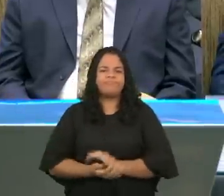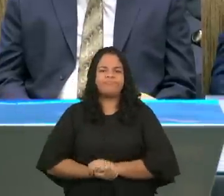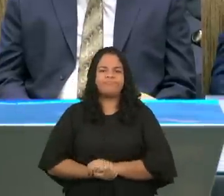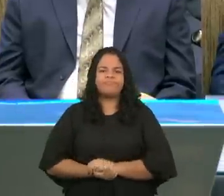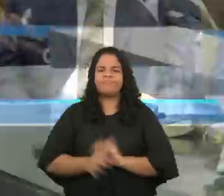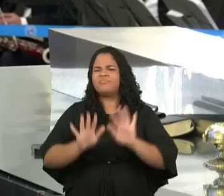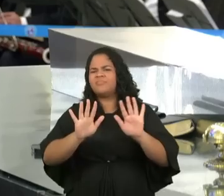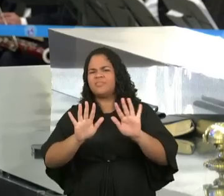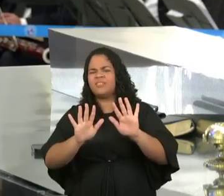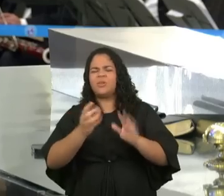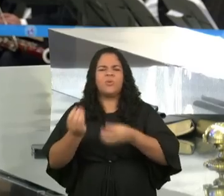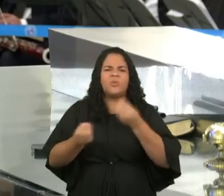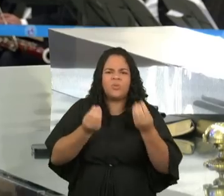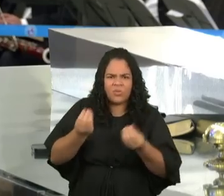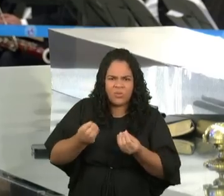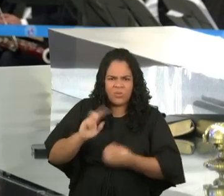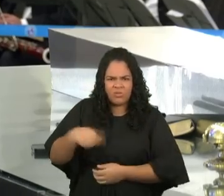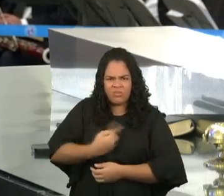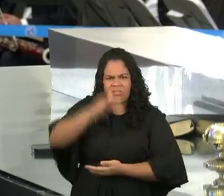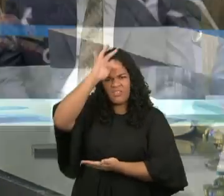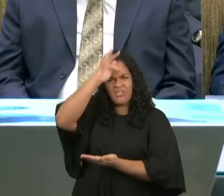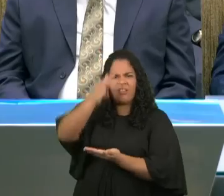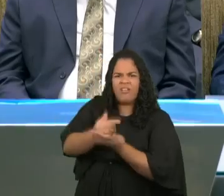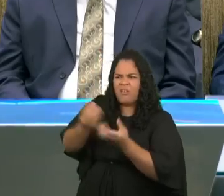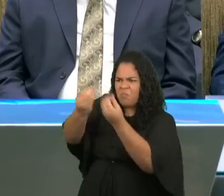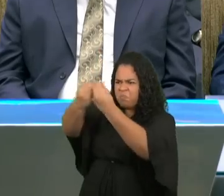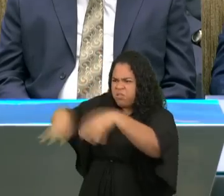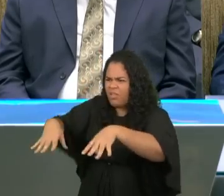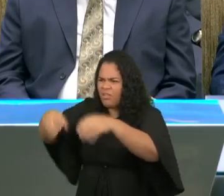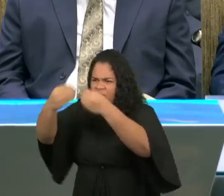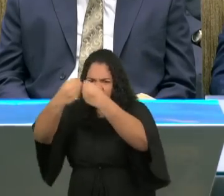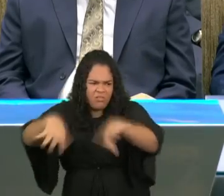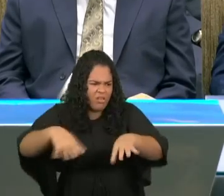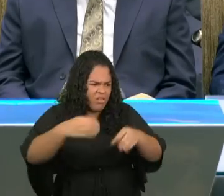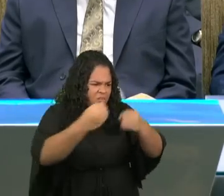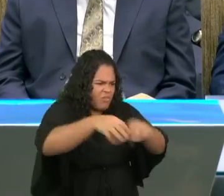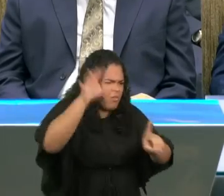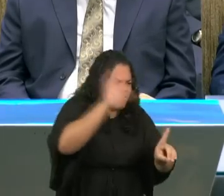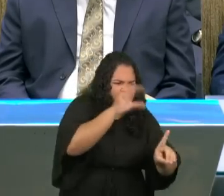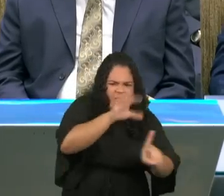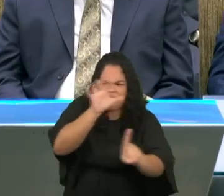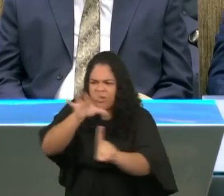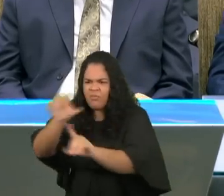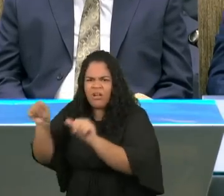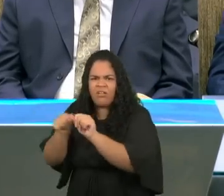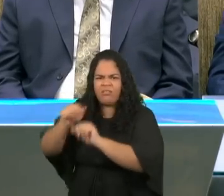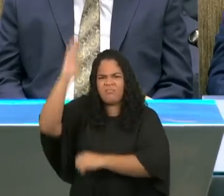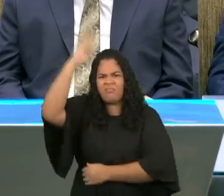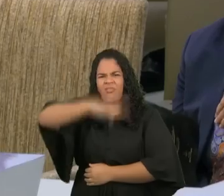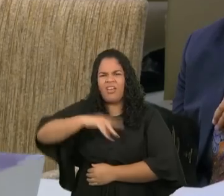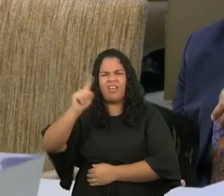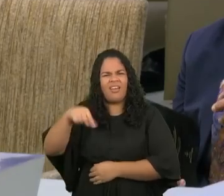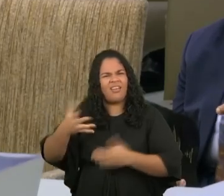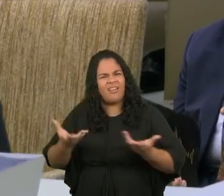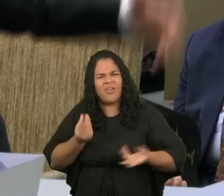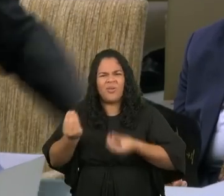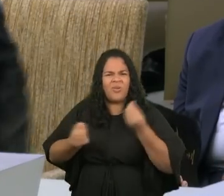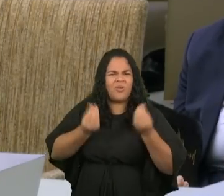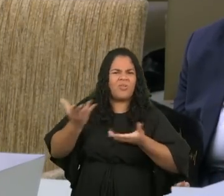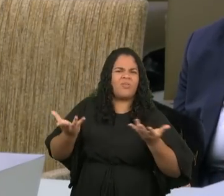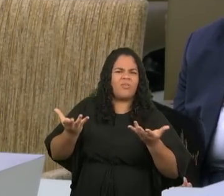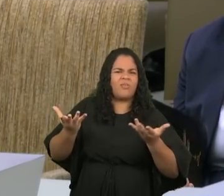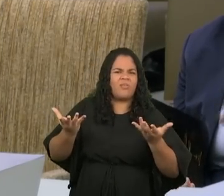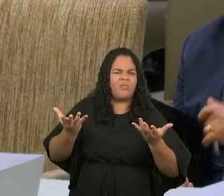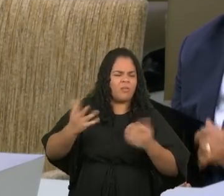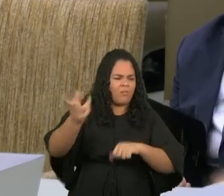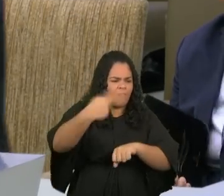fé prejudicasse, como se a nossa fé fosse algo que faz mal à sociedade, faz mal ao país.